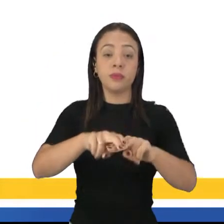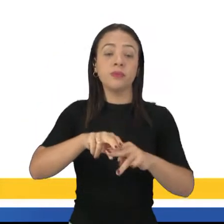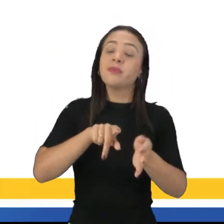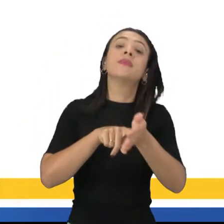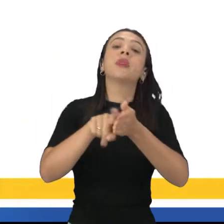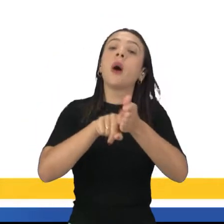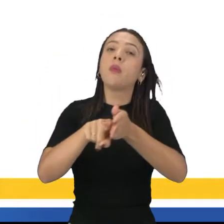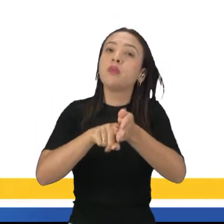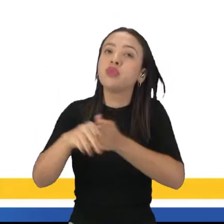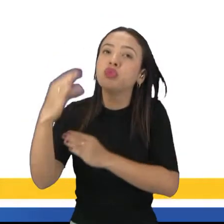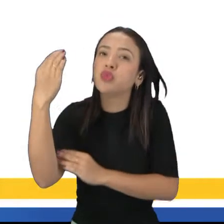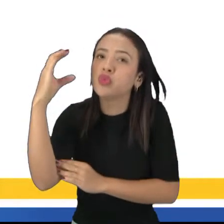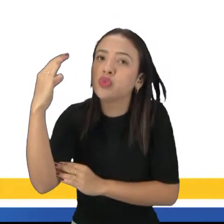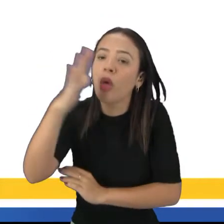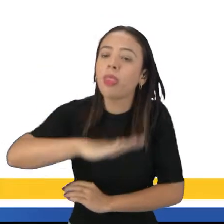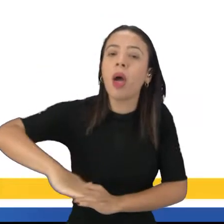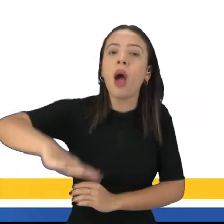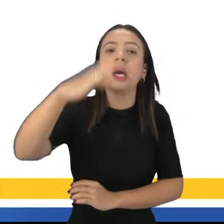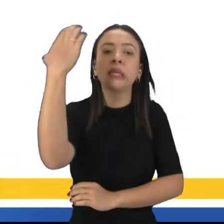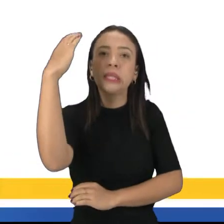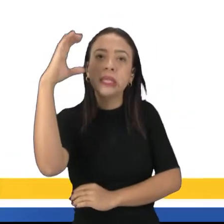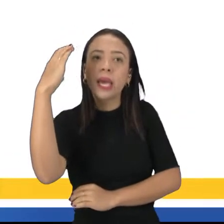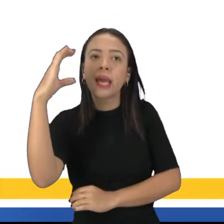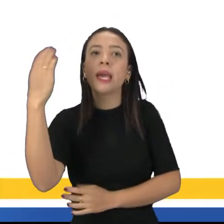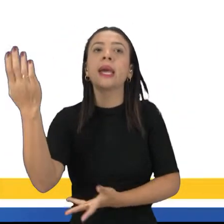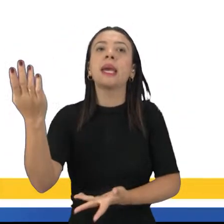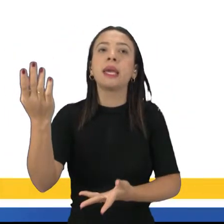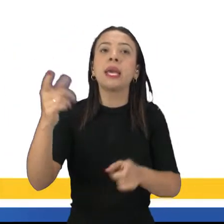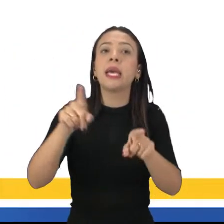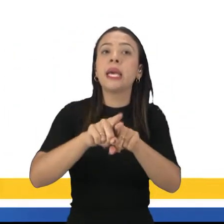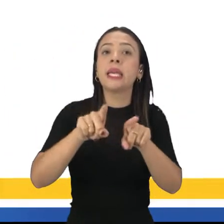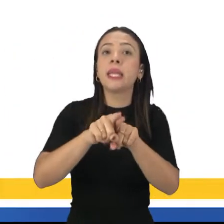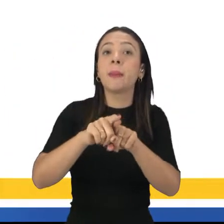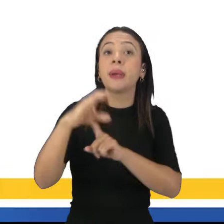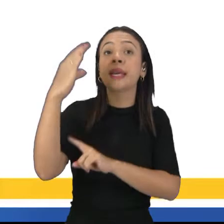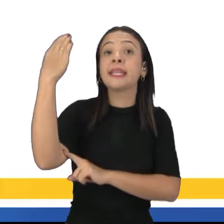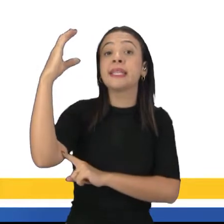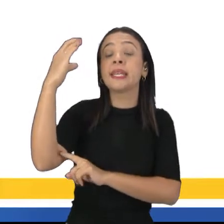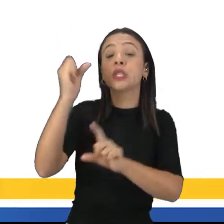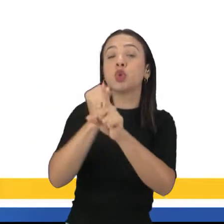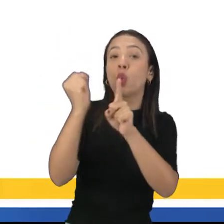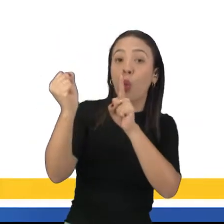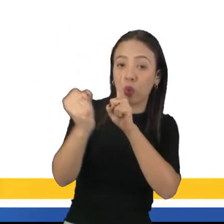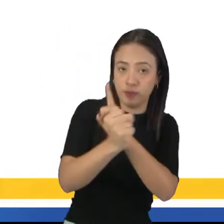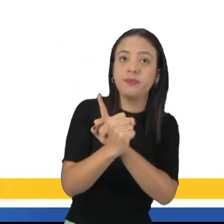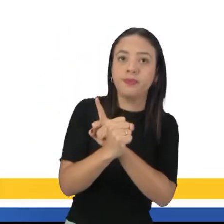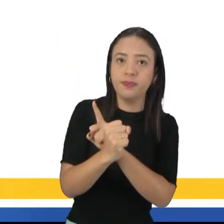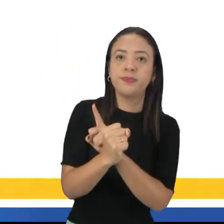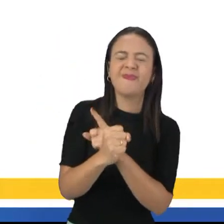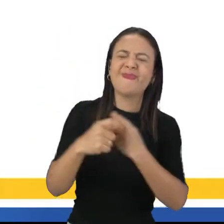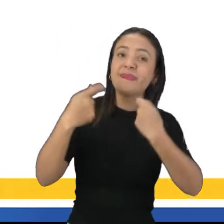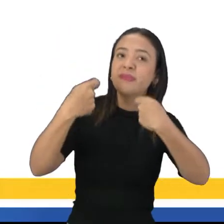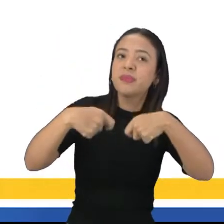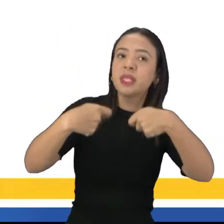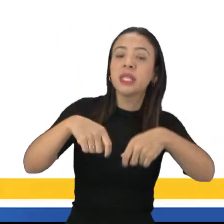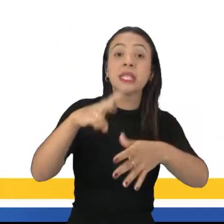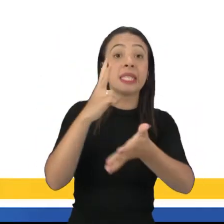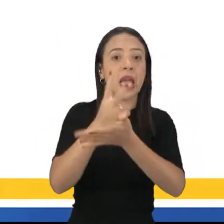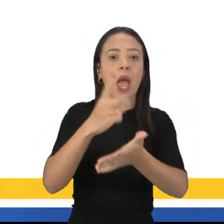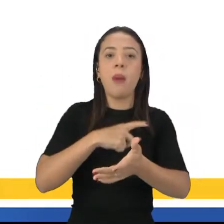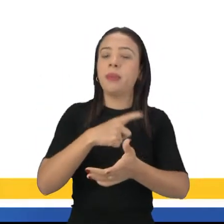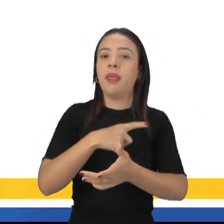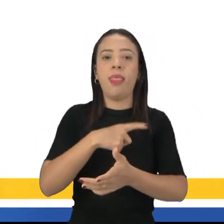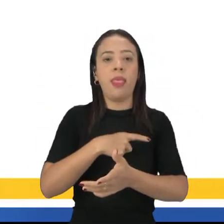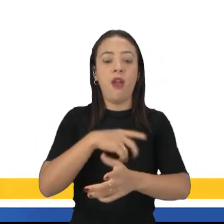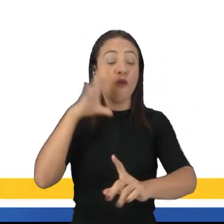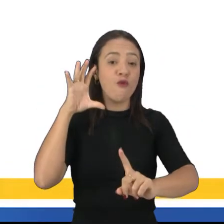pesquisa científica nos campos das ciências naturais e nas chamadas ciências sociais deverá se fazer a